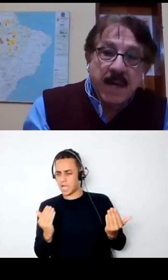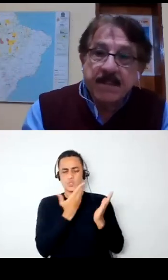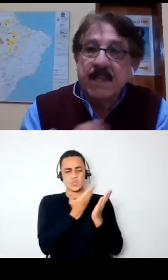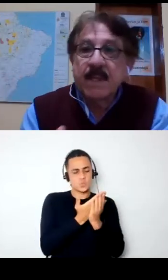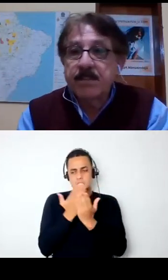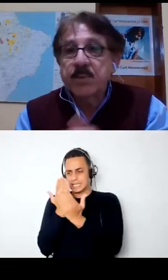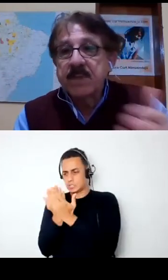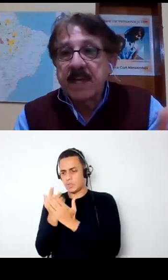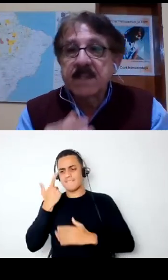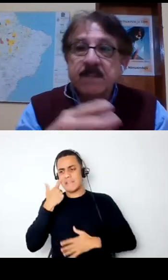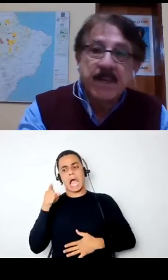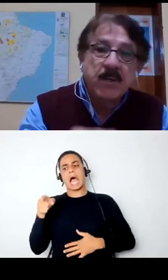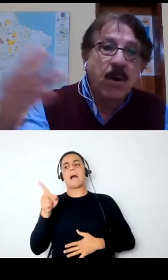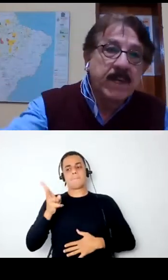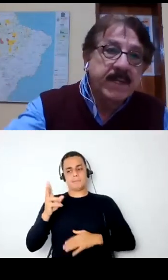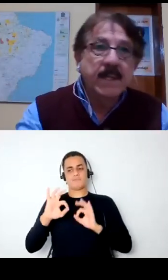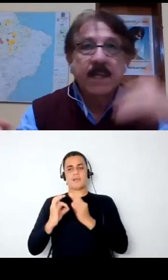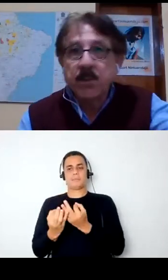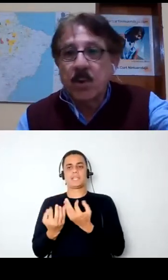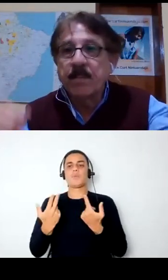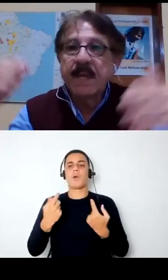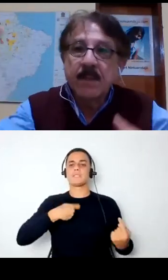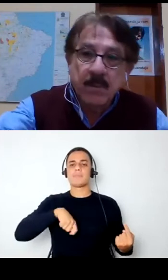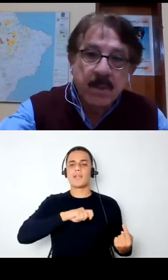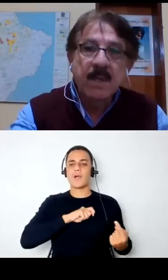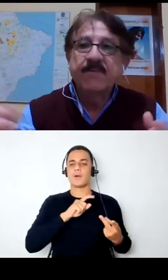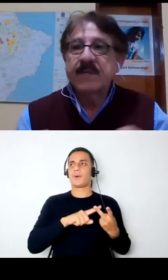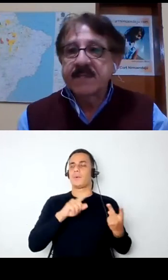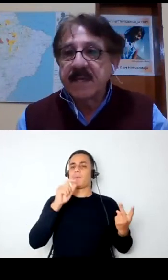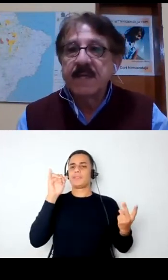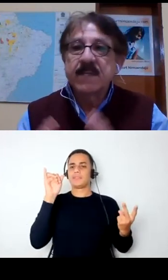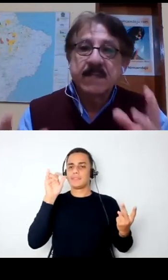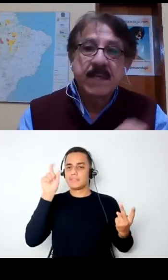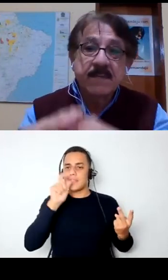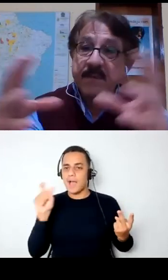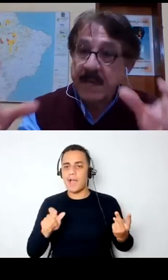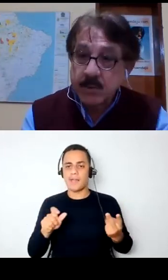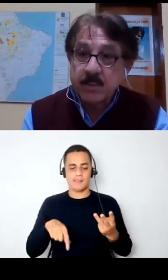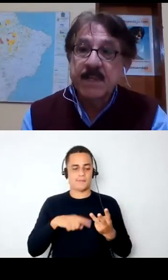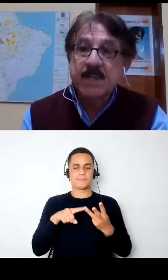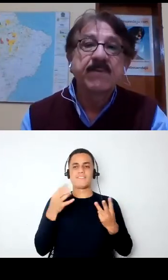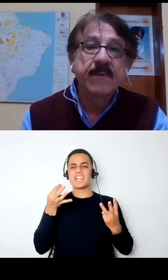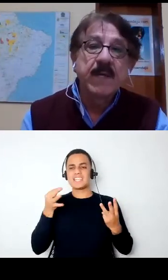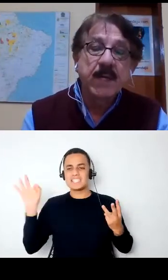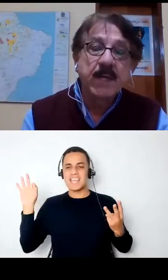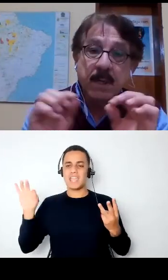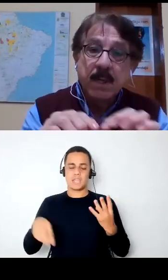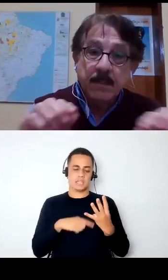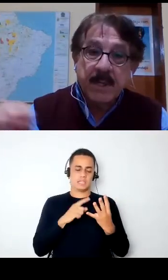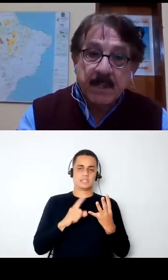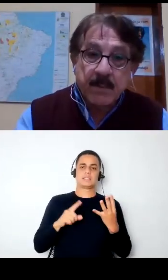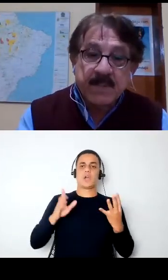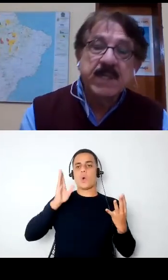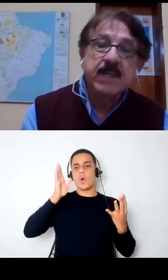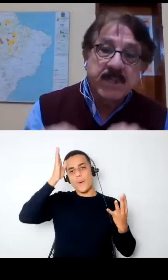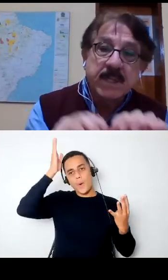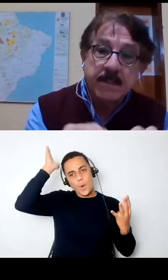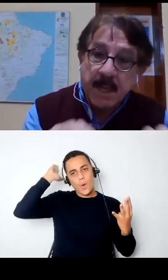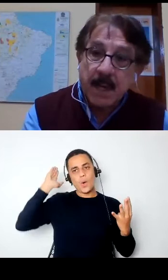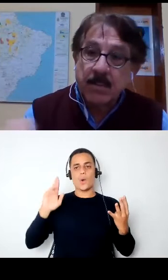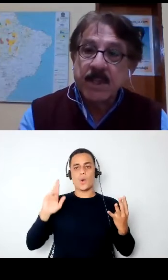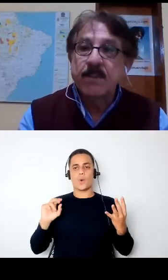gente sabe que português, espanhol, italiano, romeno, francês, etc., vieram de uma mesma língua, porque